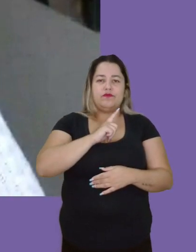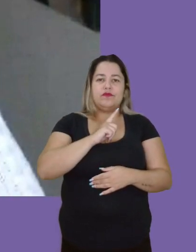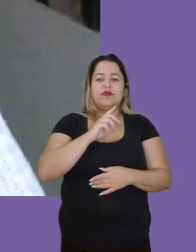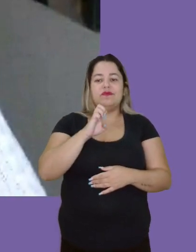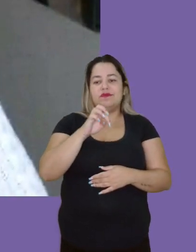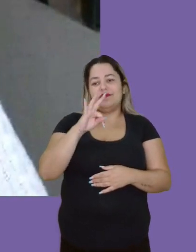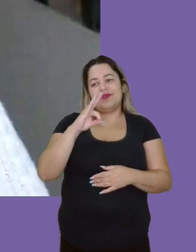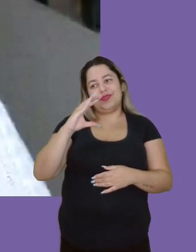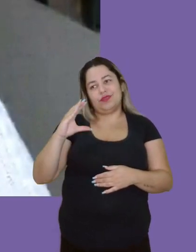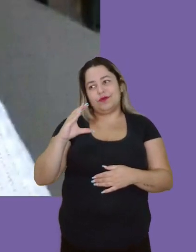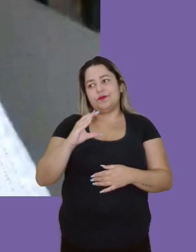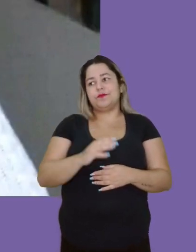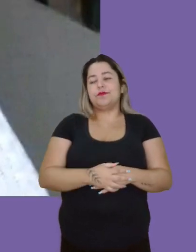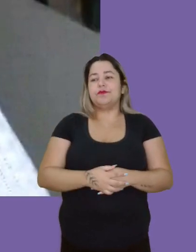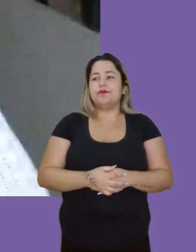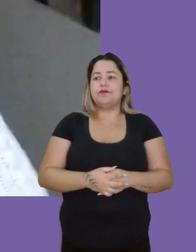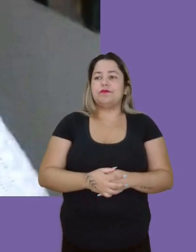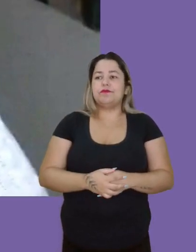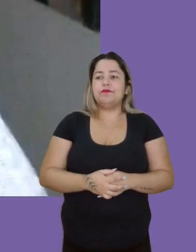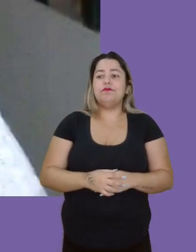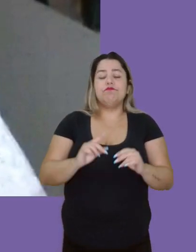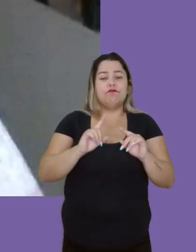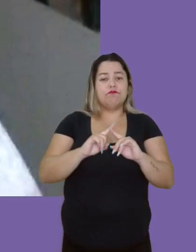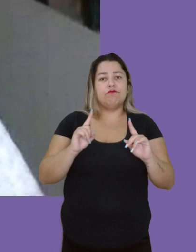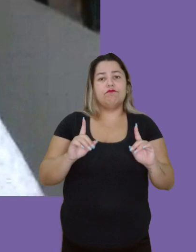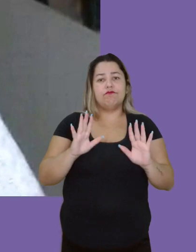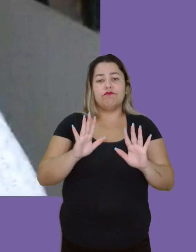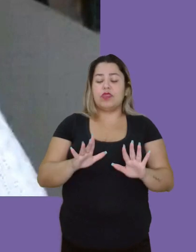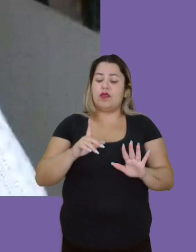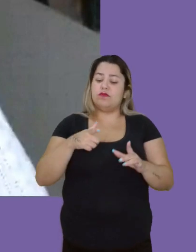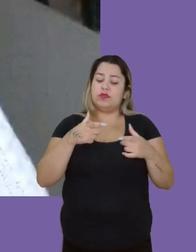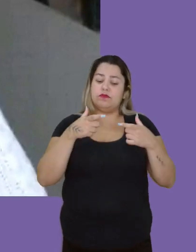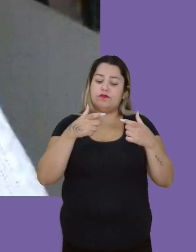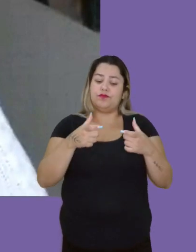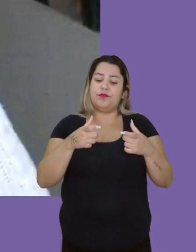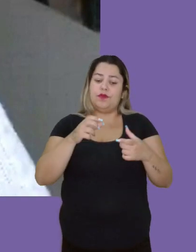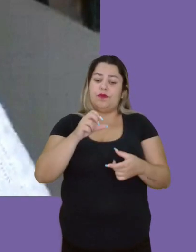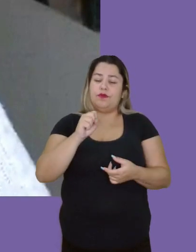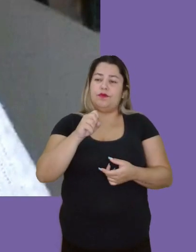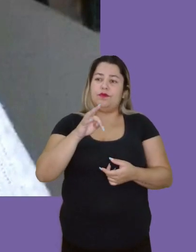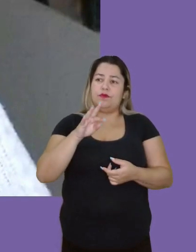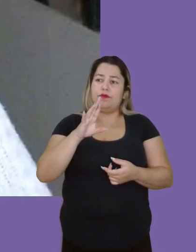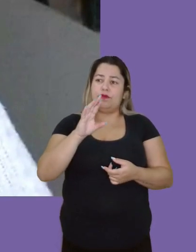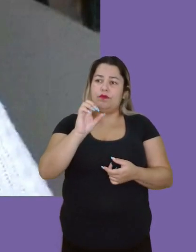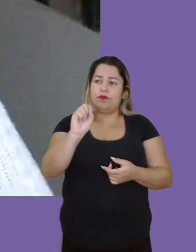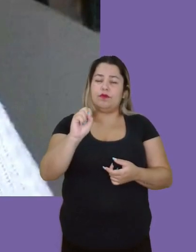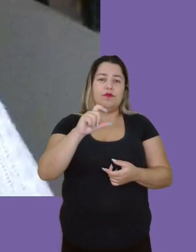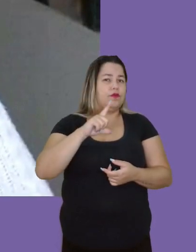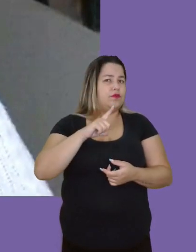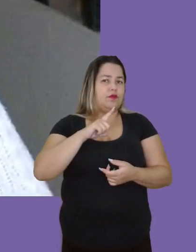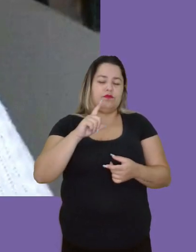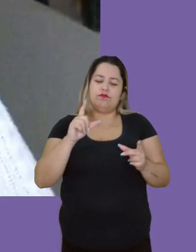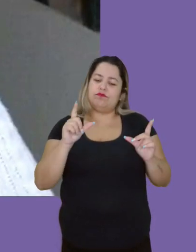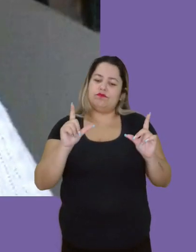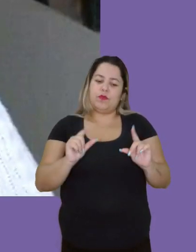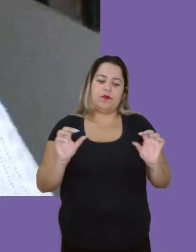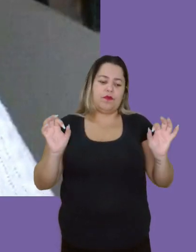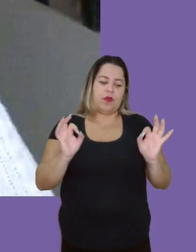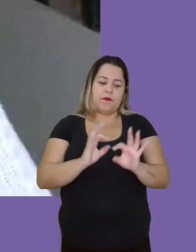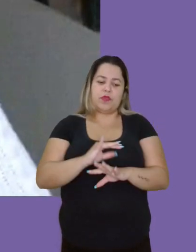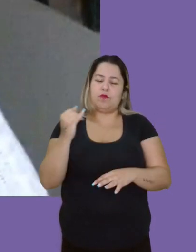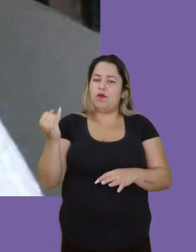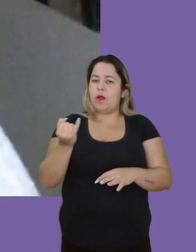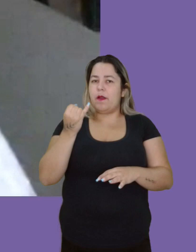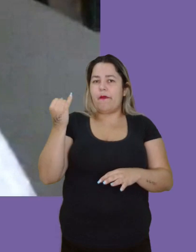etc, etc. Ainda que nós tenhamos o crescimento desses setores, isso não diminui a importância que é de nós termos